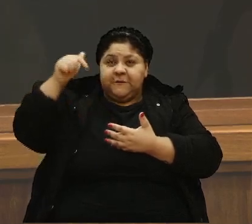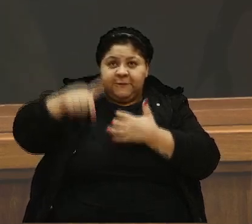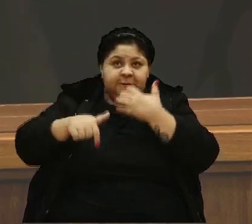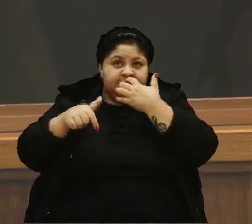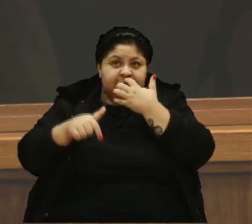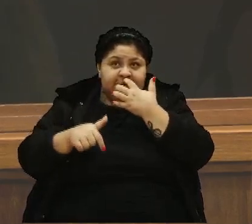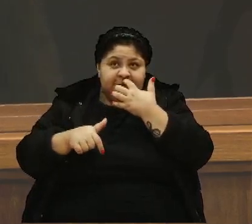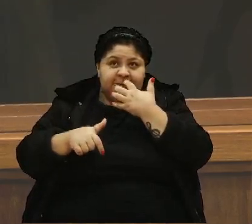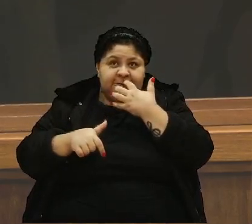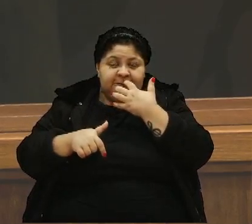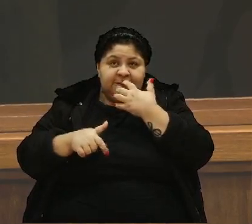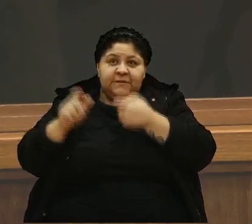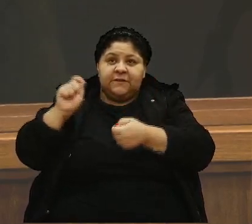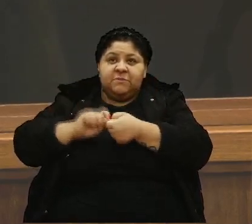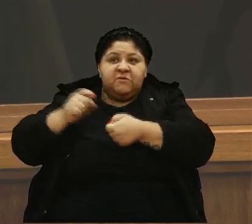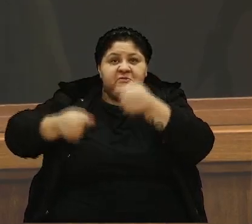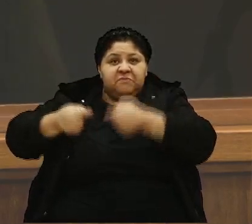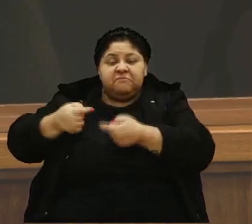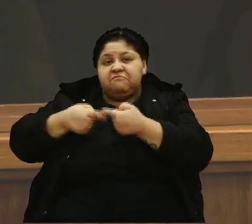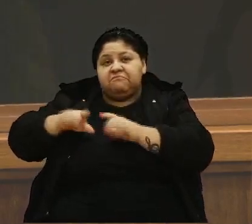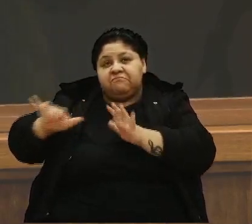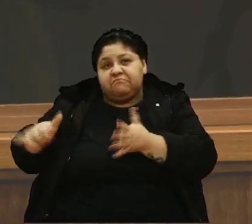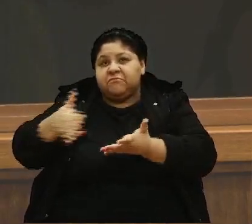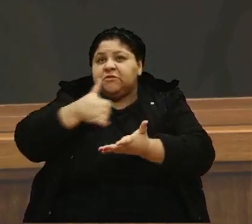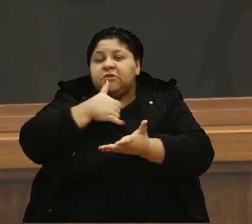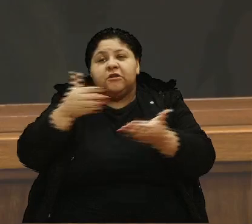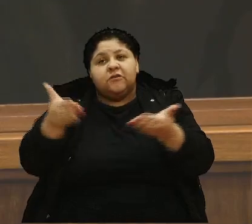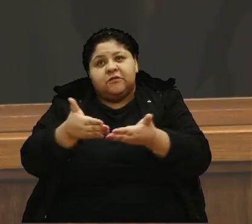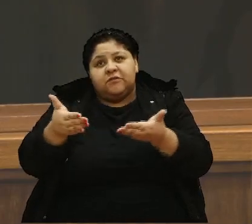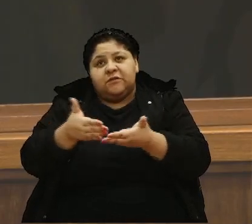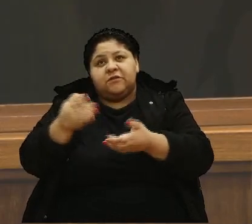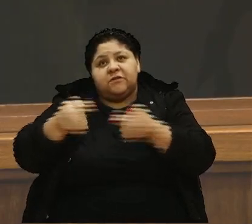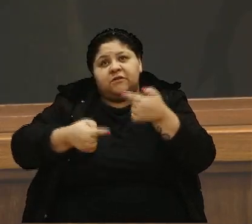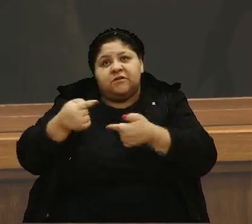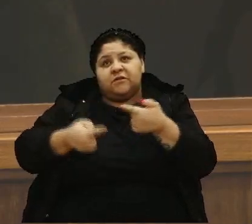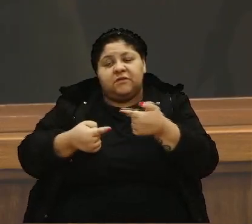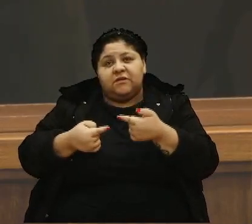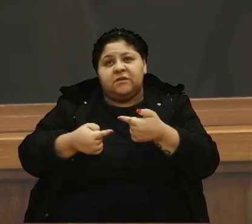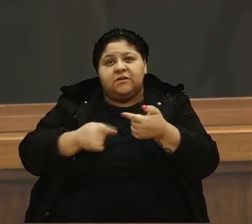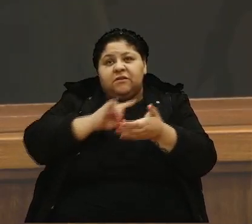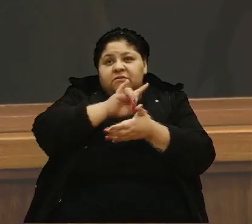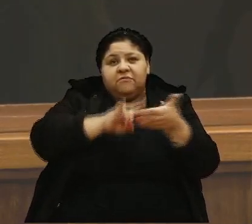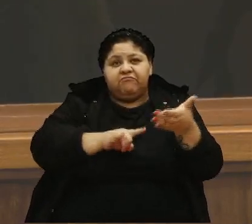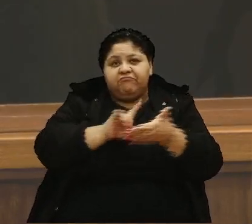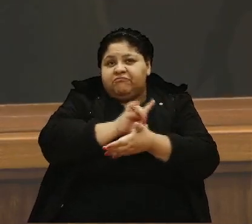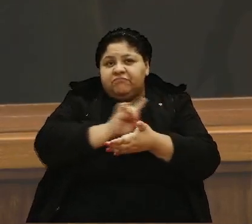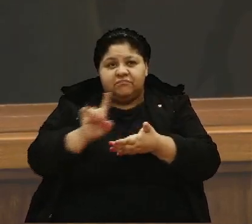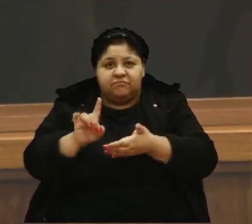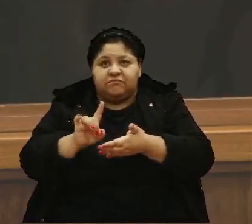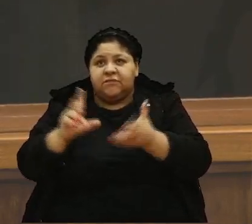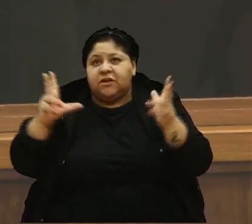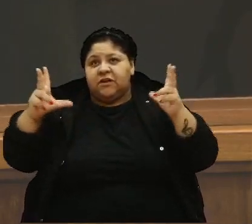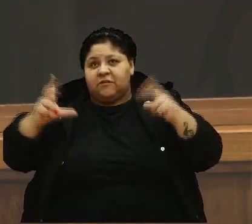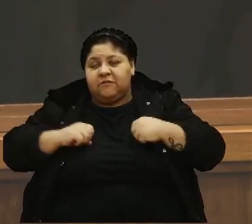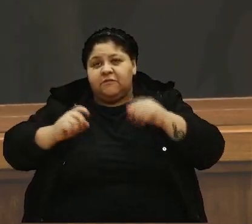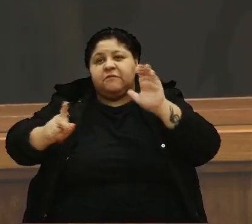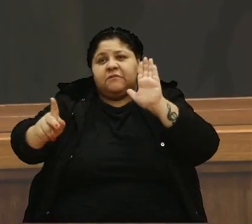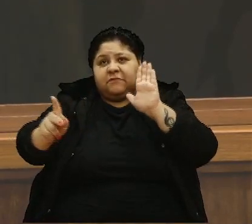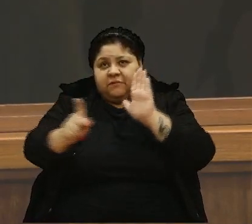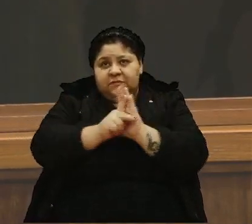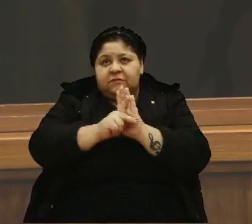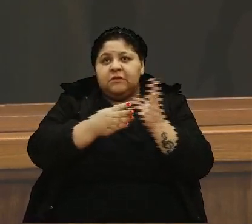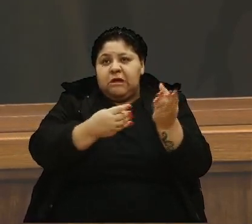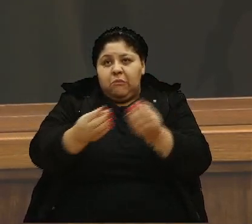parecer para cá para fazer esse debate, mas, infelizmente, hoje o debate é do parecer e não do mérito do projeto, que é